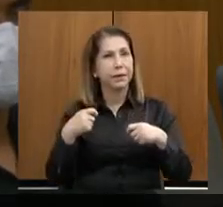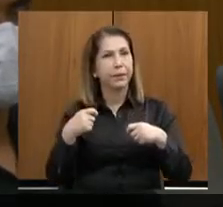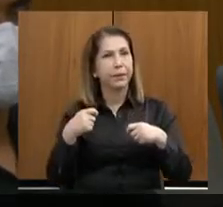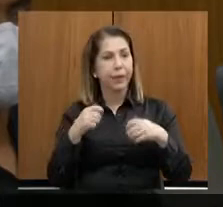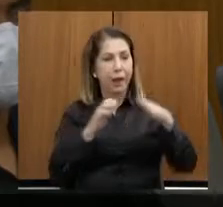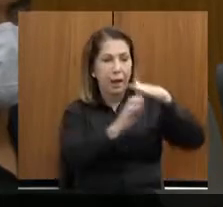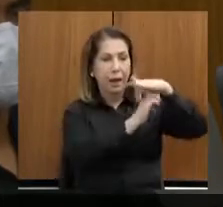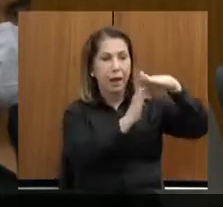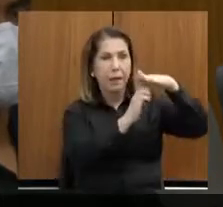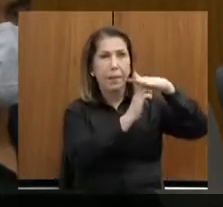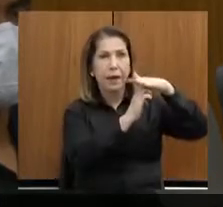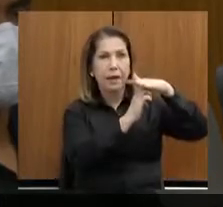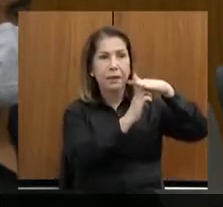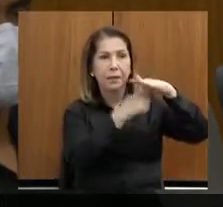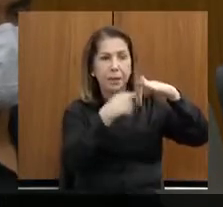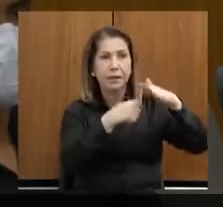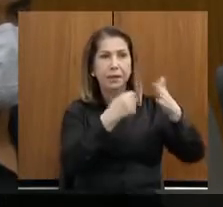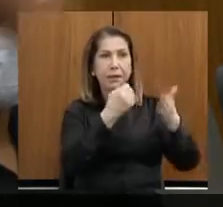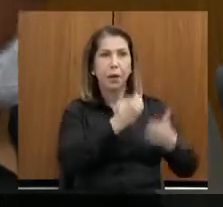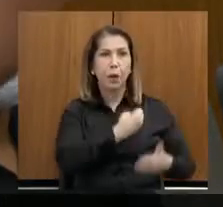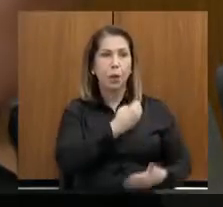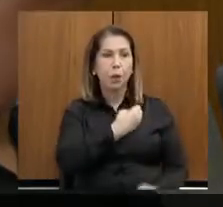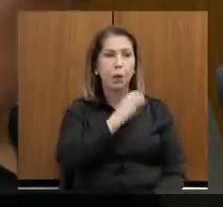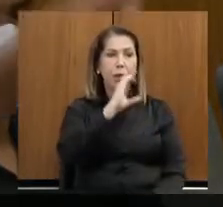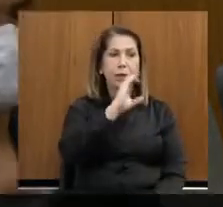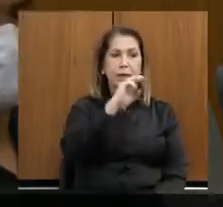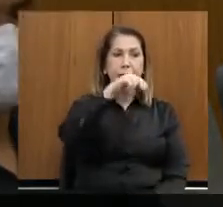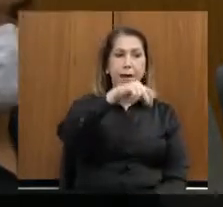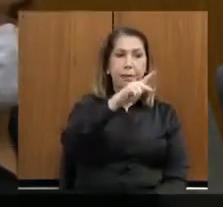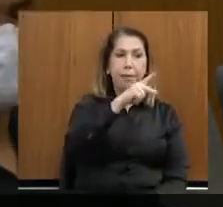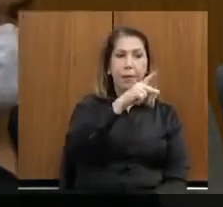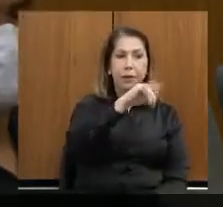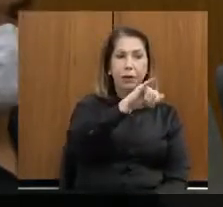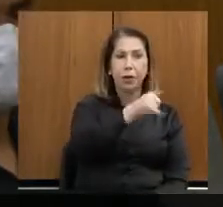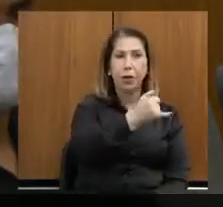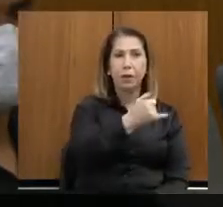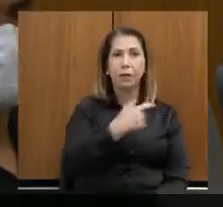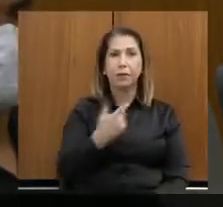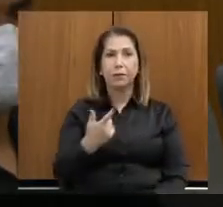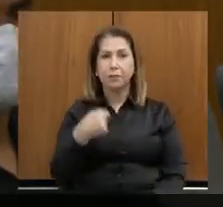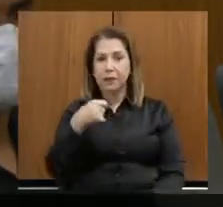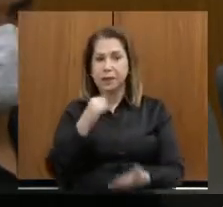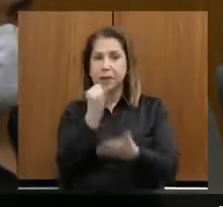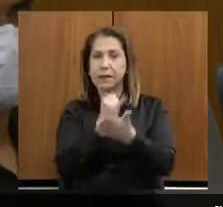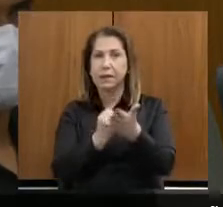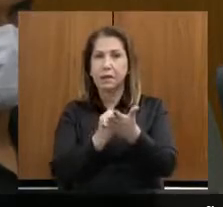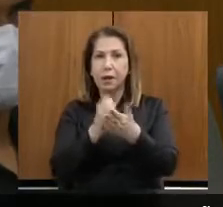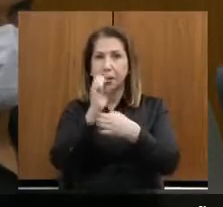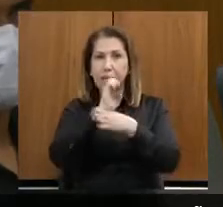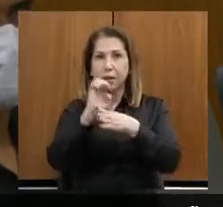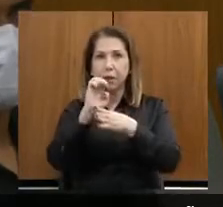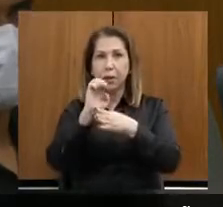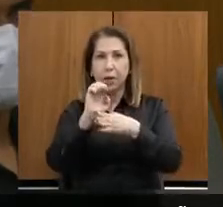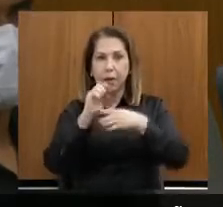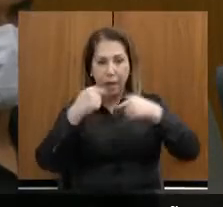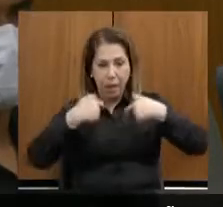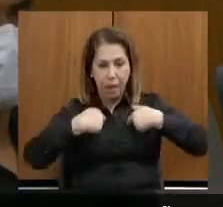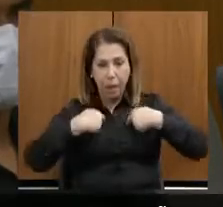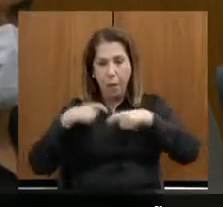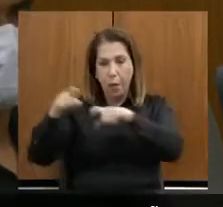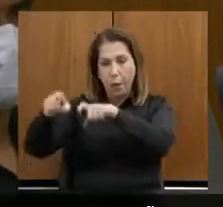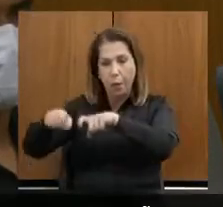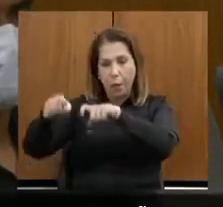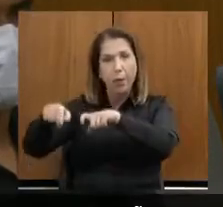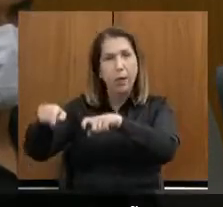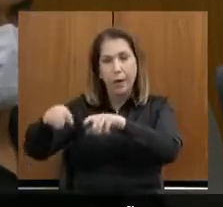cria uma empresa não tem que ter o CNPJ não tem que se ter a inscrição estadual eu como produtor rural